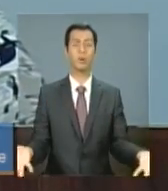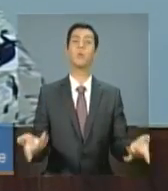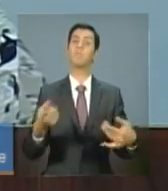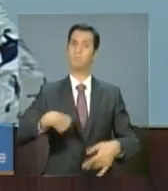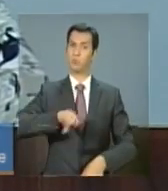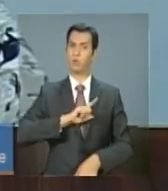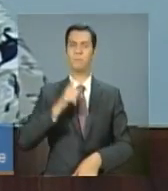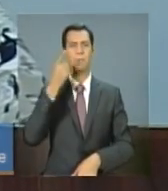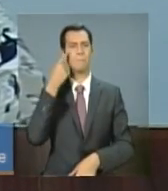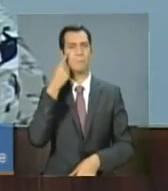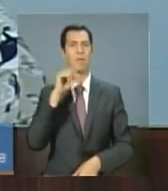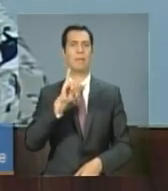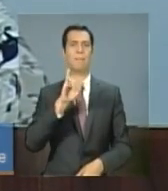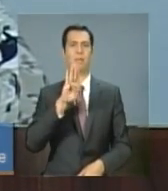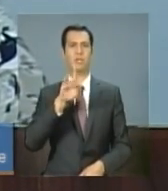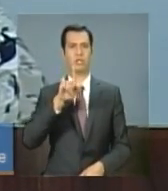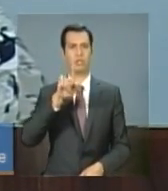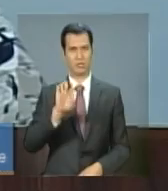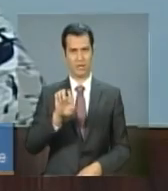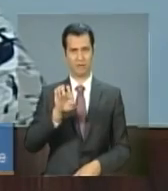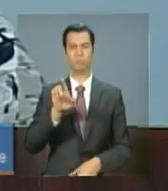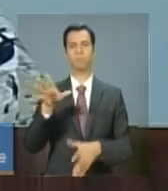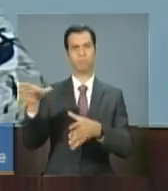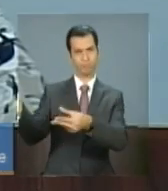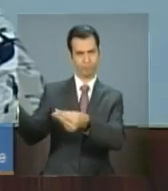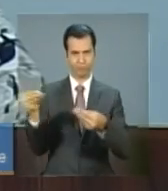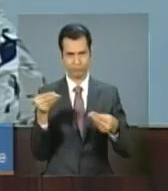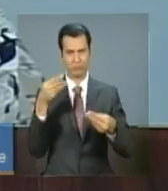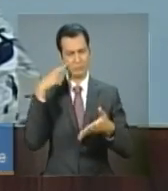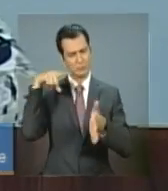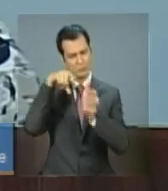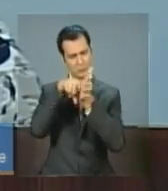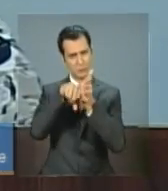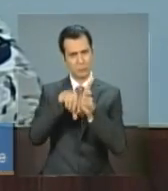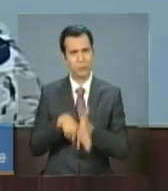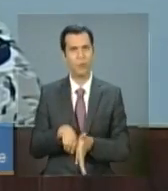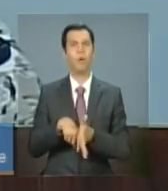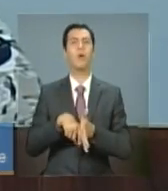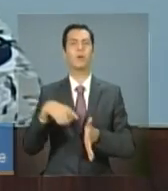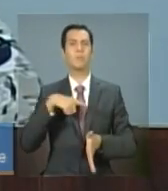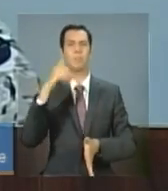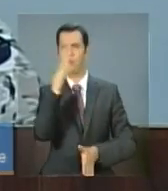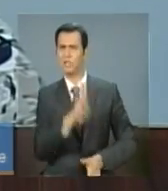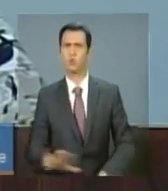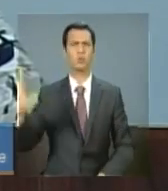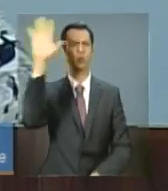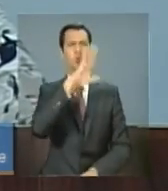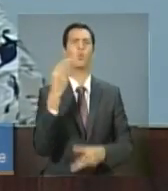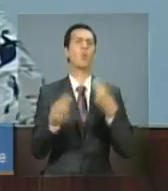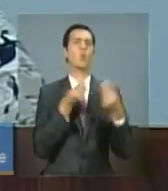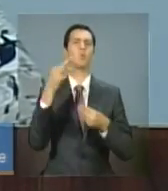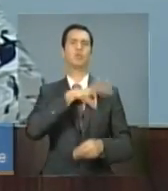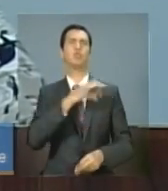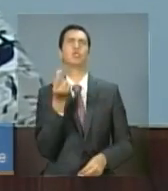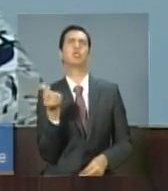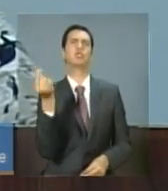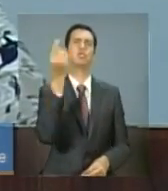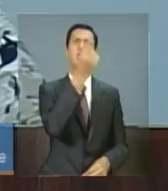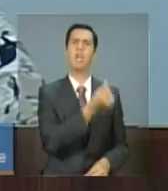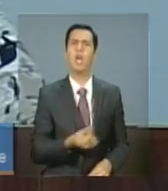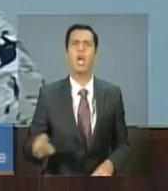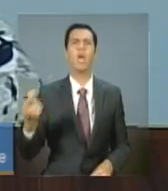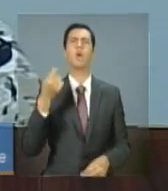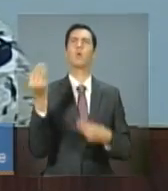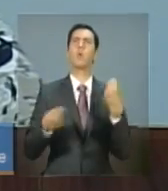recentemente, olhamos todo o mapa brasileiro com relação à renda, à distribuição de renda, aonde